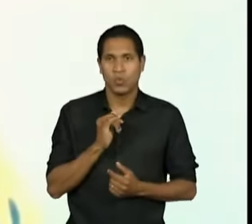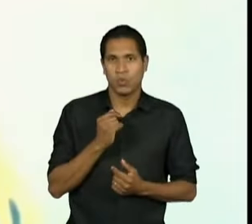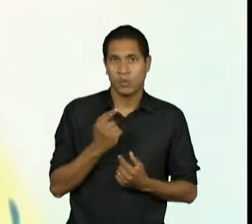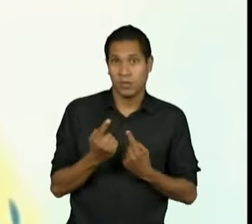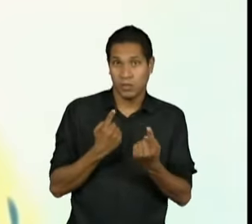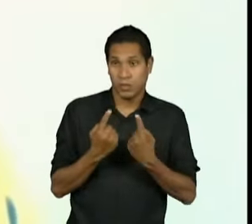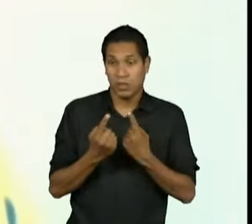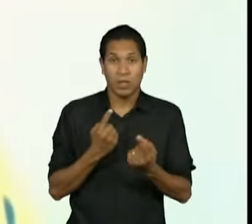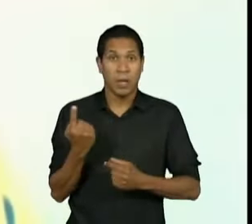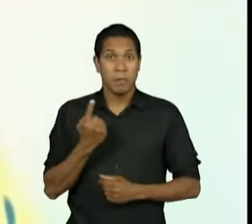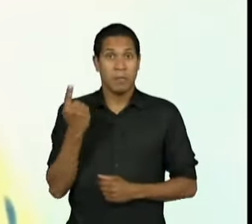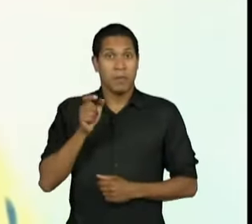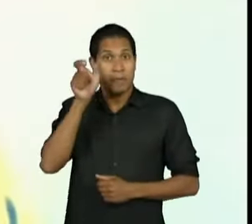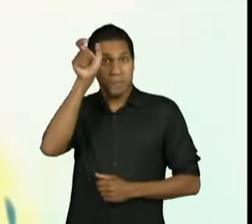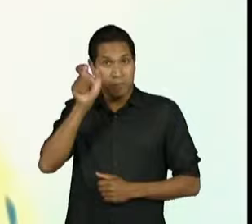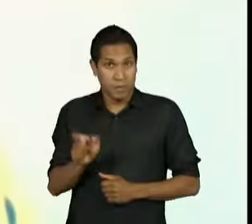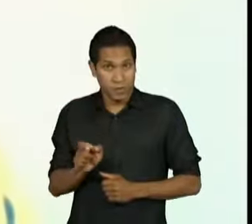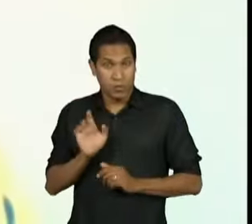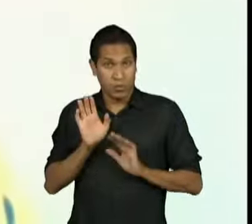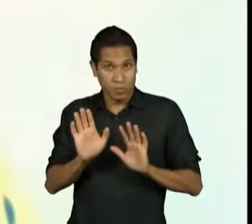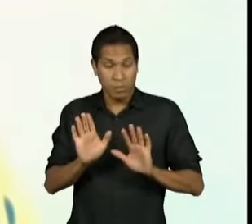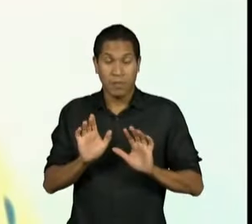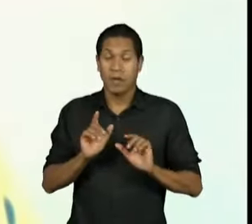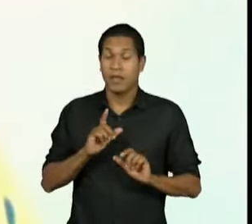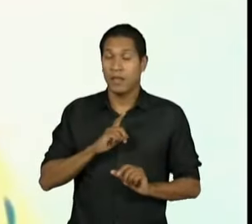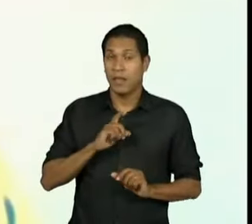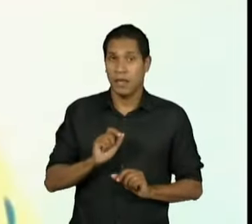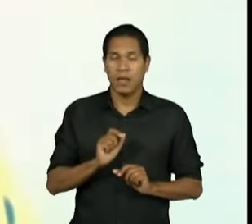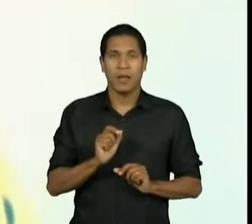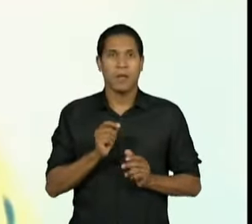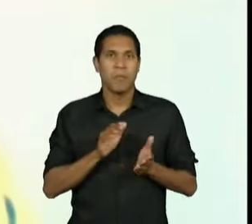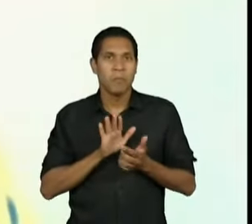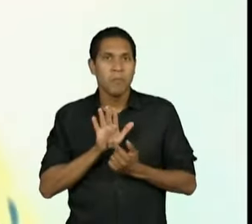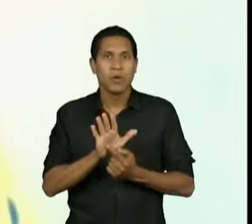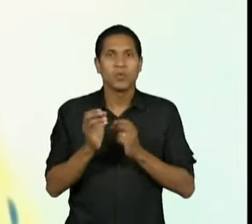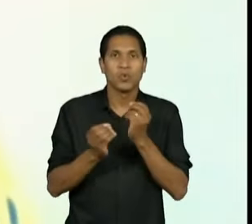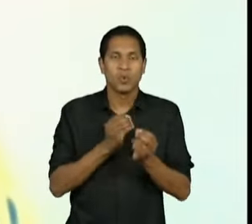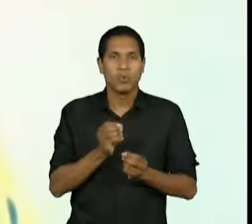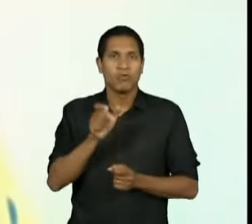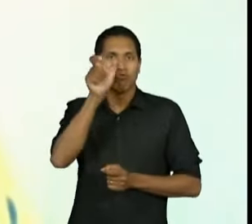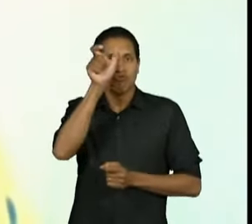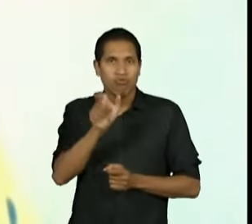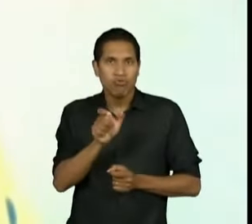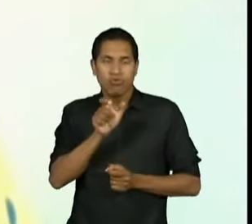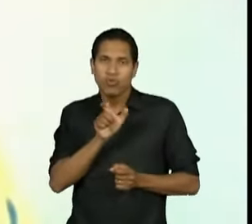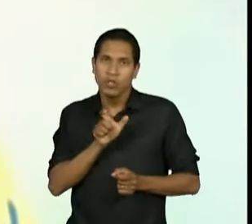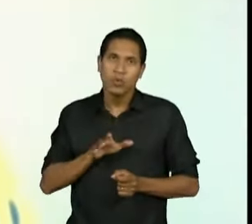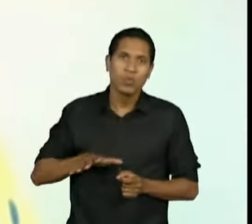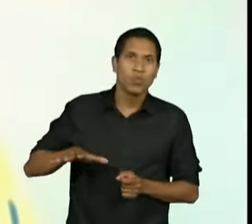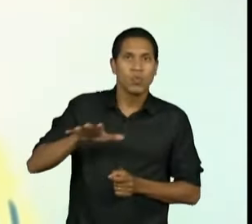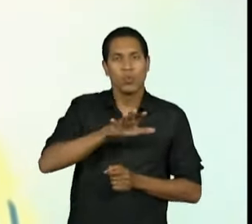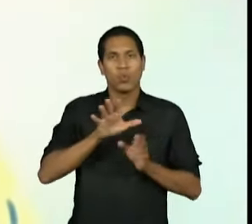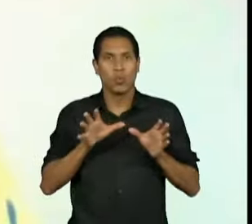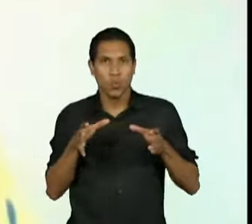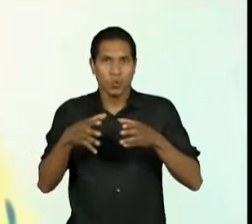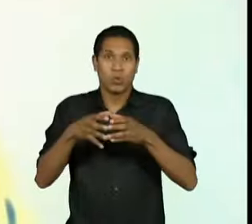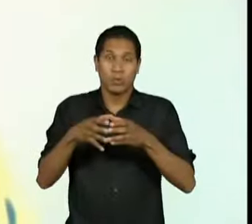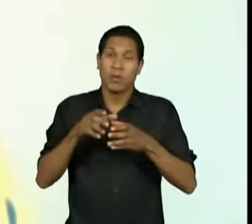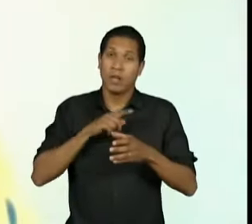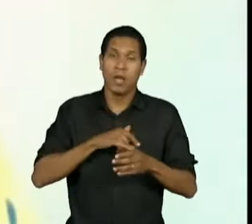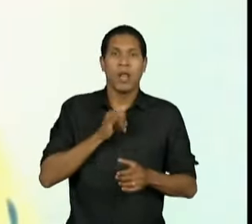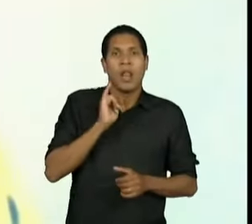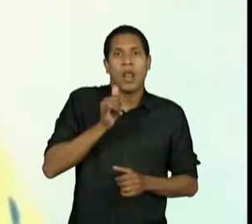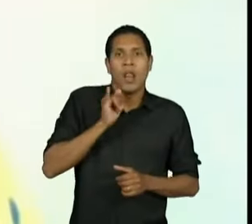pessoa, mas o texto de Carolina é um texto que traz um sujeito coletivo, na medida que é uma experiência, uma mulher que relata